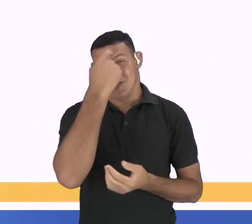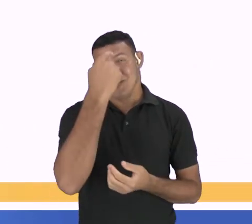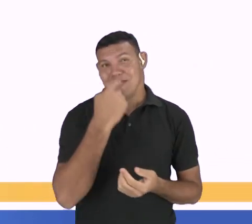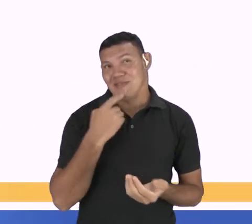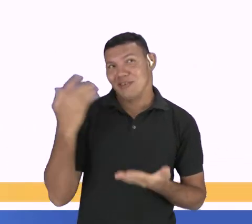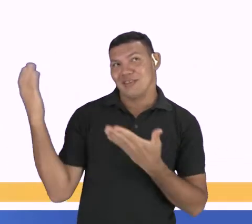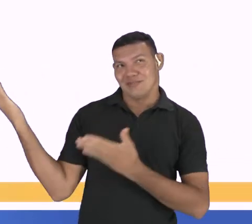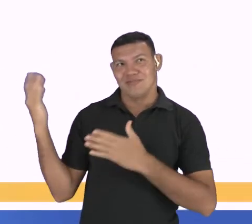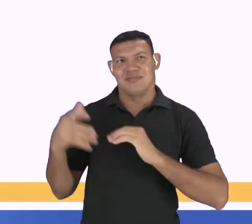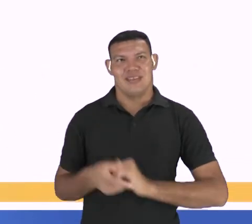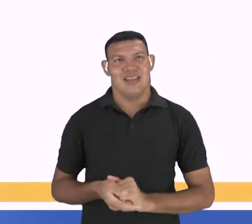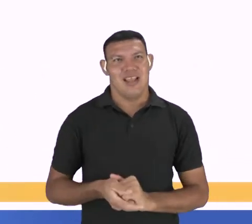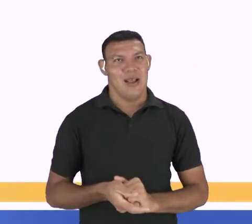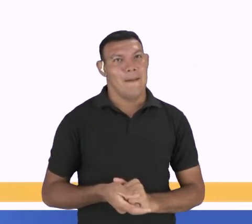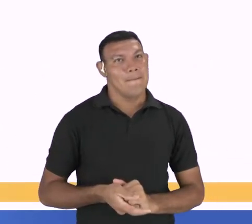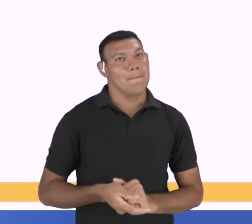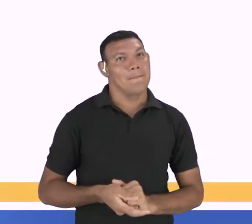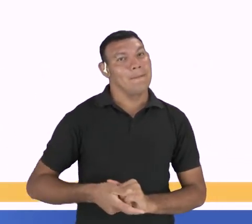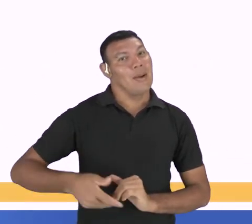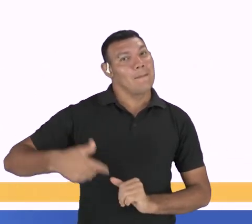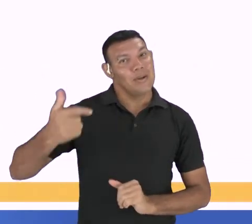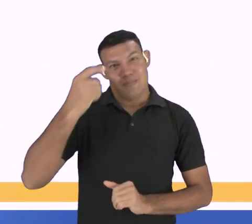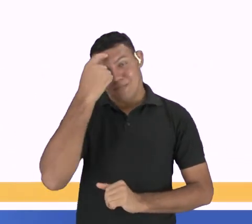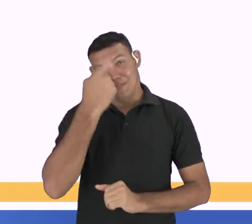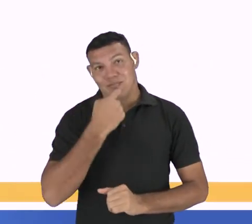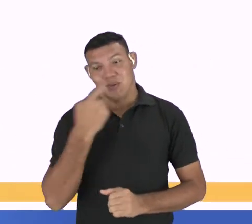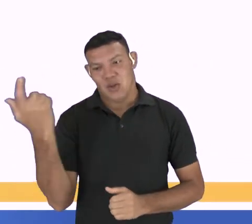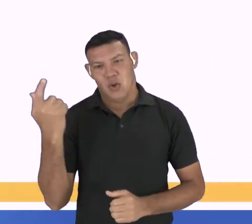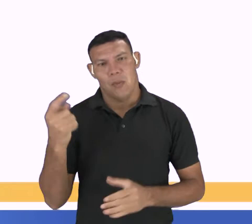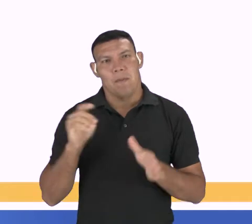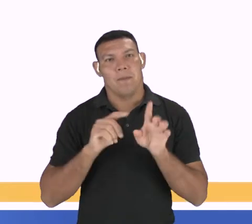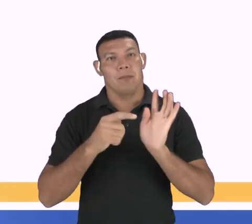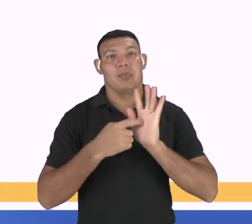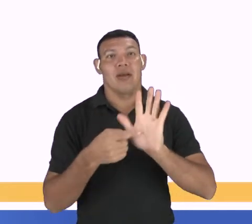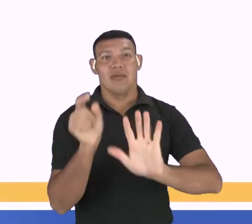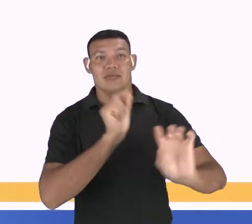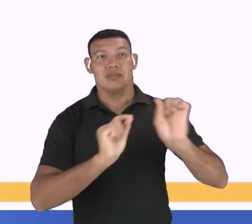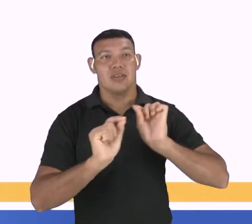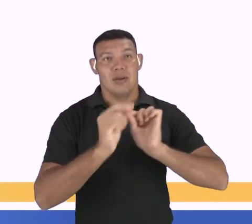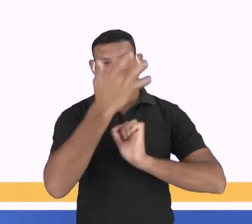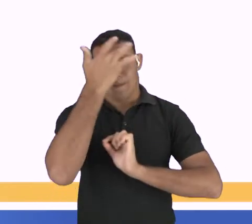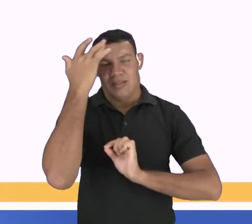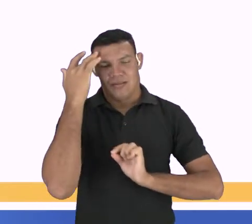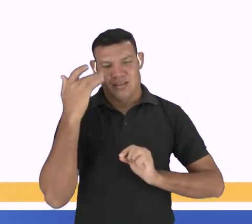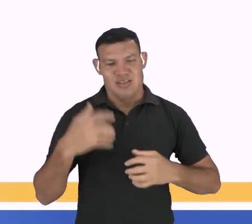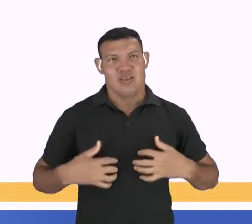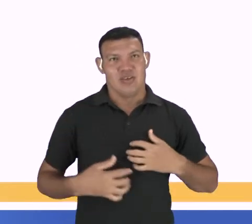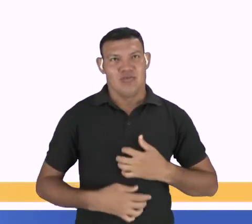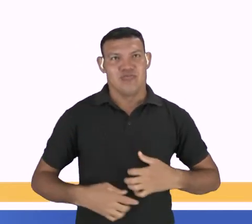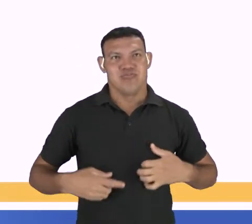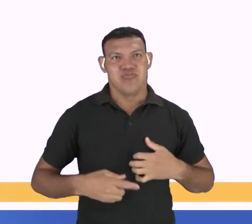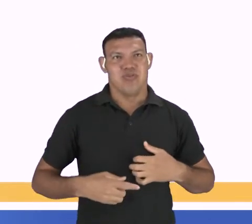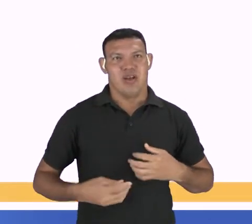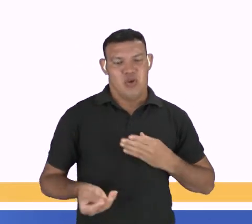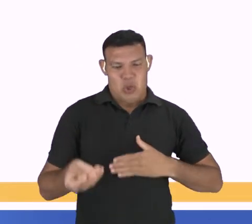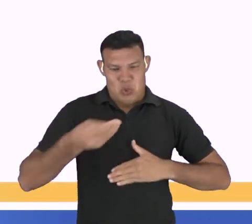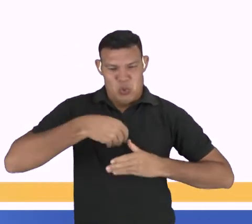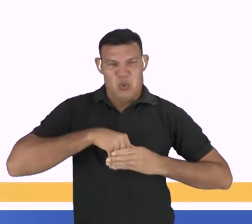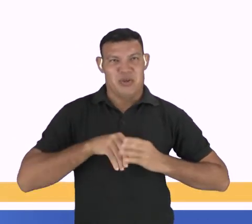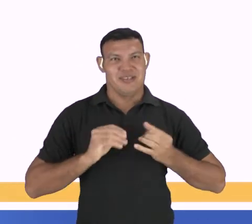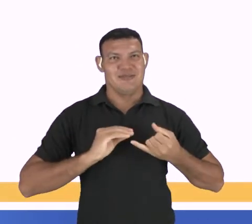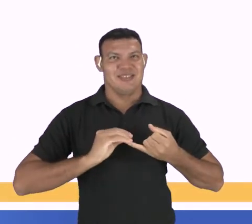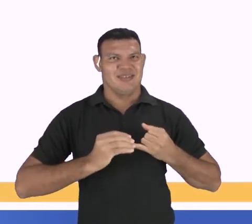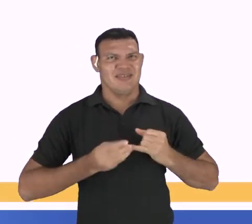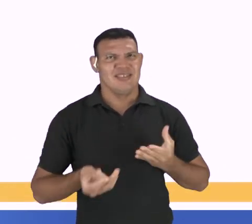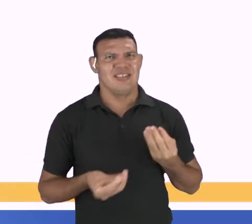observaram, é bem interessante essa questão das expressões idiomáticas, para a gente nunca ir pelo literal, porque se a gente for pelo literal, a gente vai se perder. Já pensou no meio de um